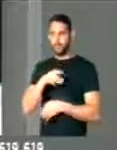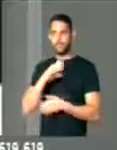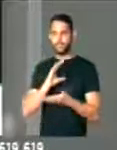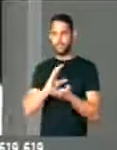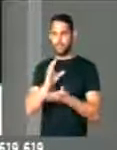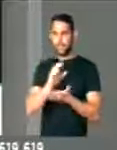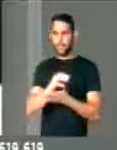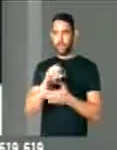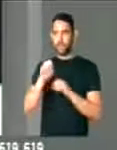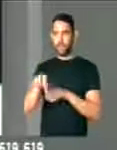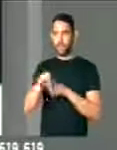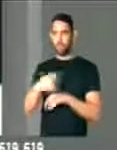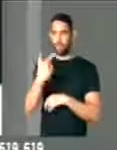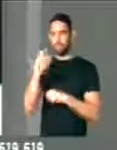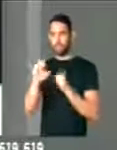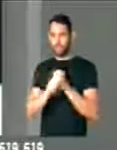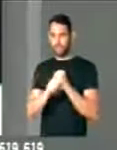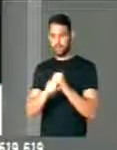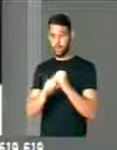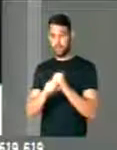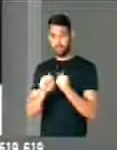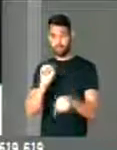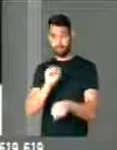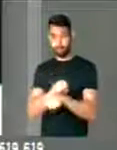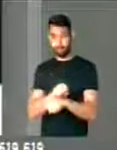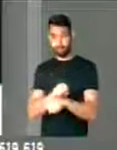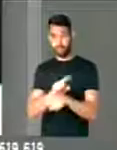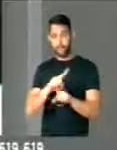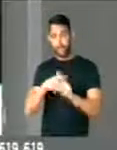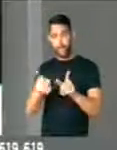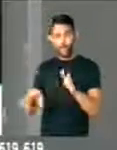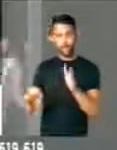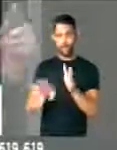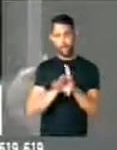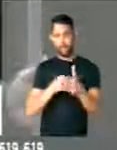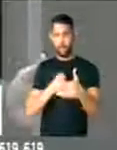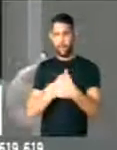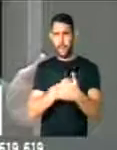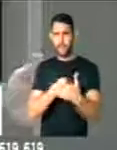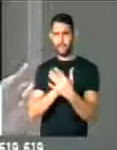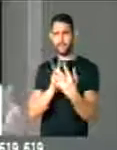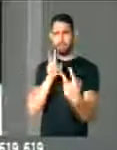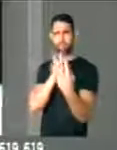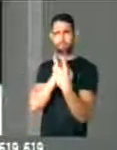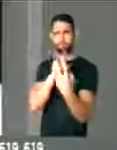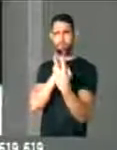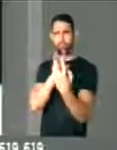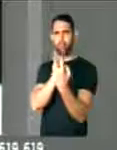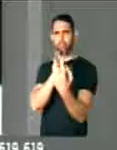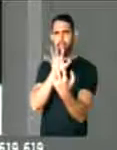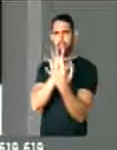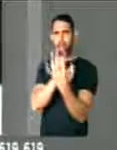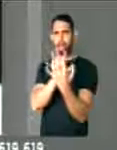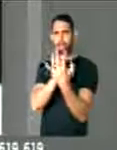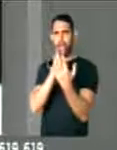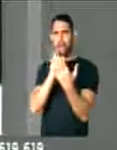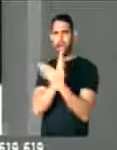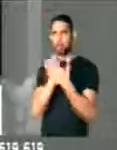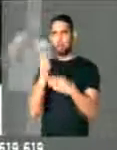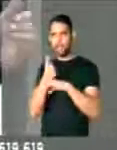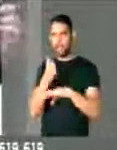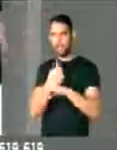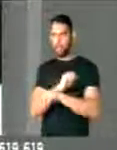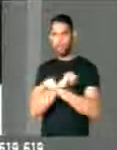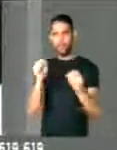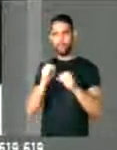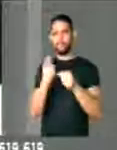um período de 20 anos. Logo que eu cheguei na barreira, vi um conflito, a passagem não foi